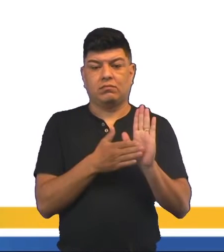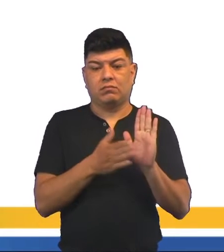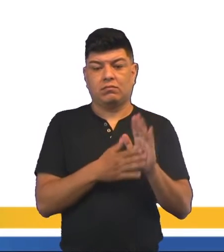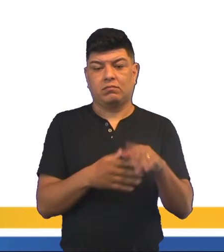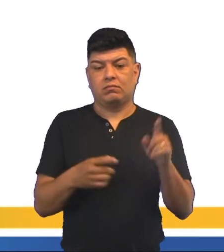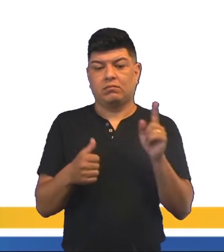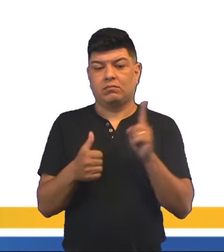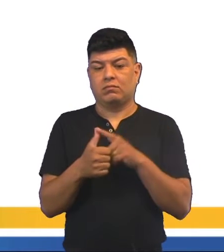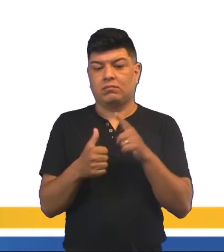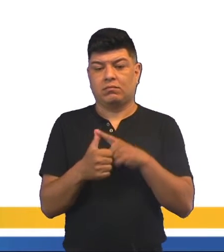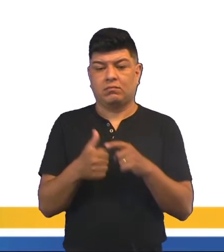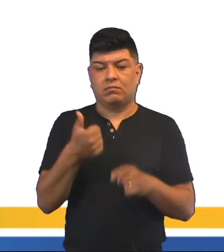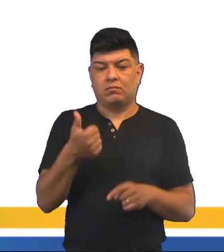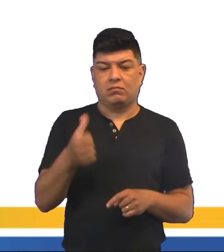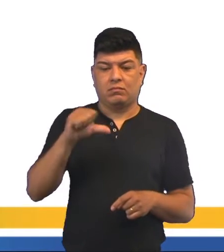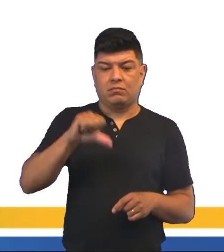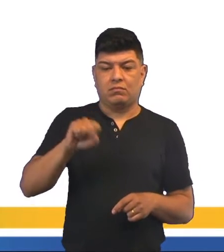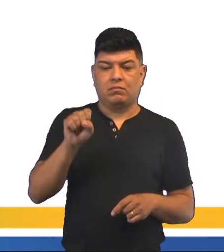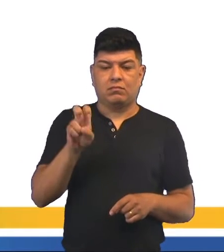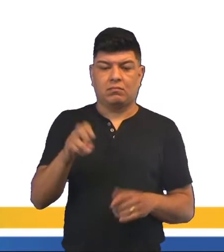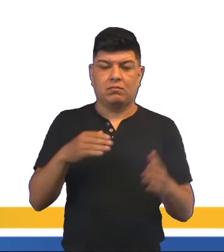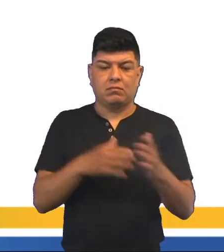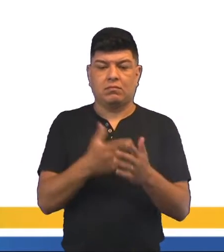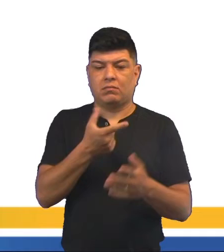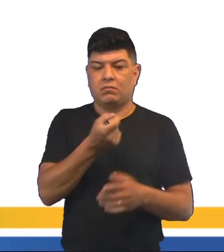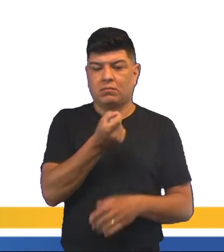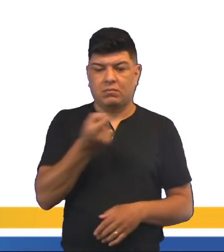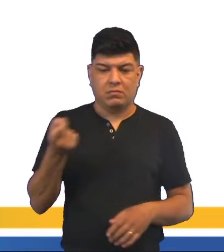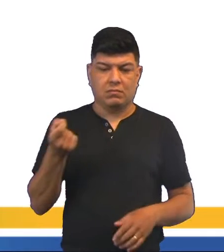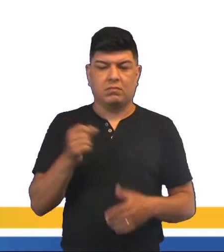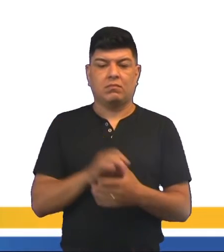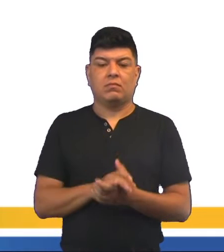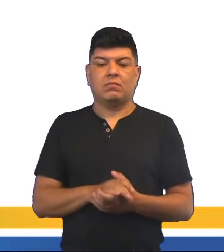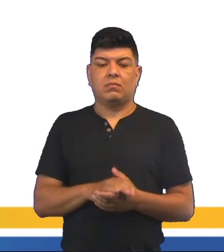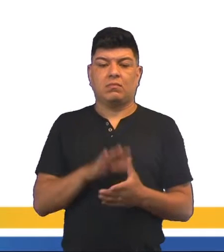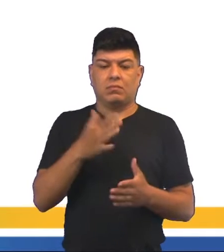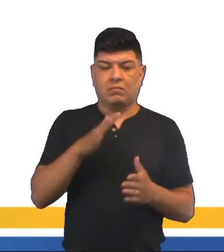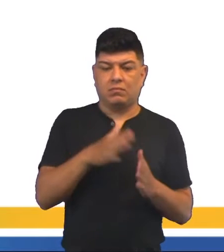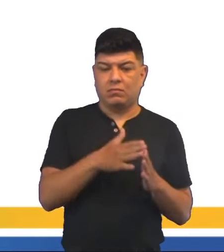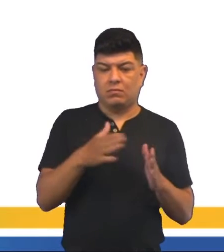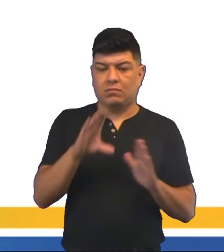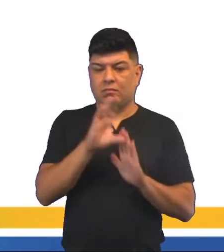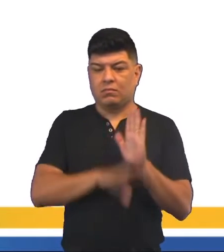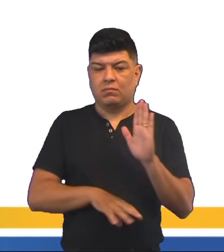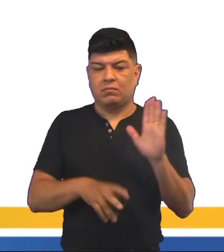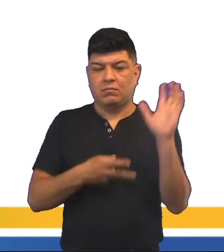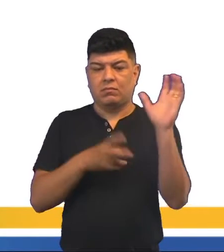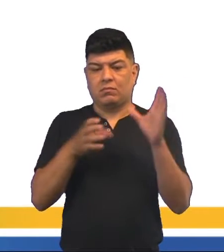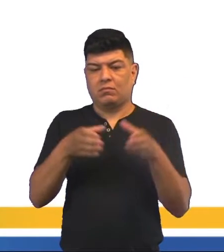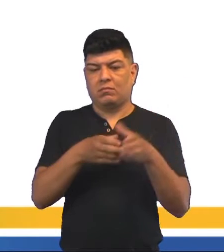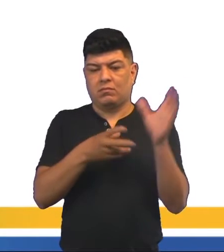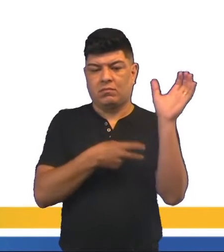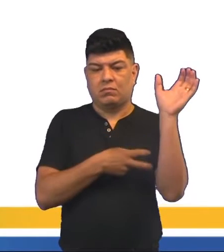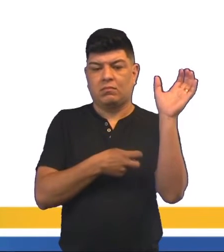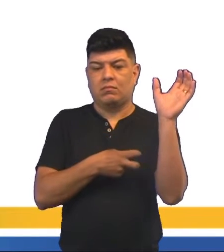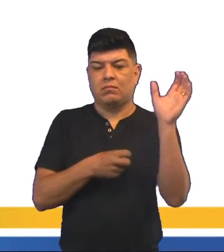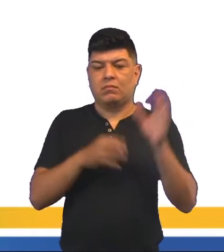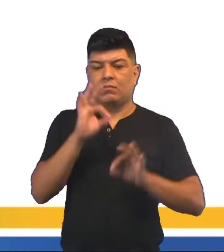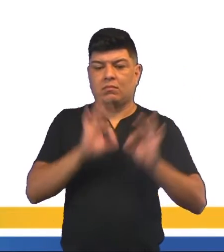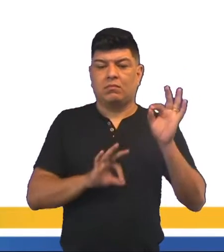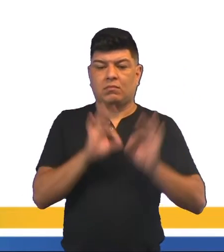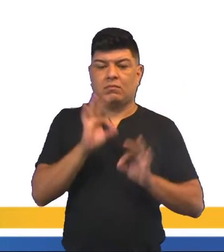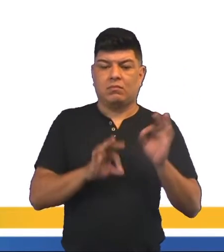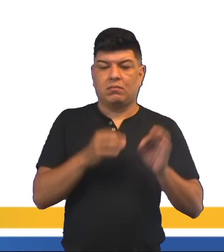A primeira, né, de 1985 a 2000, cobre o período no qual o conceito de reserva extrativista